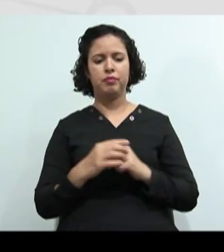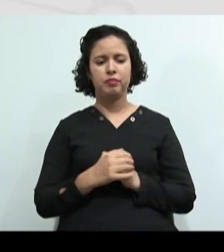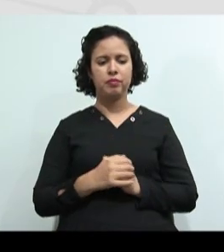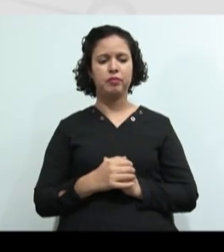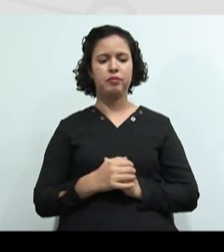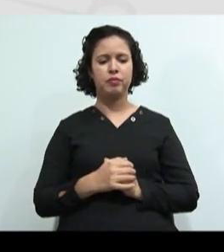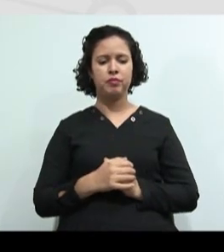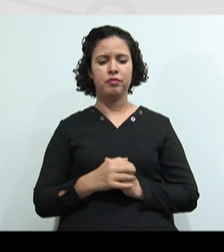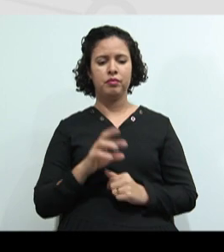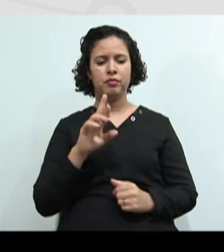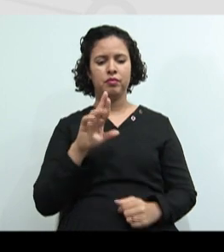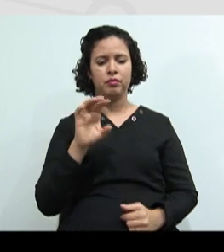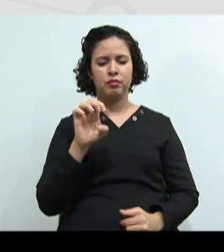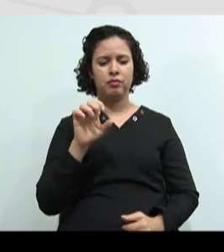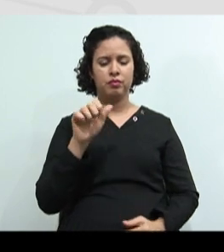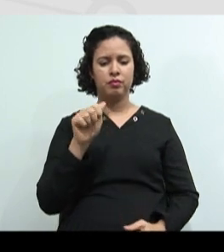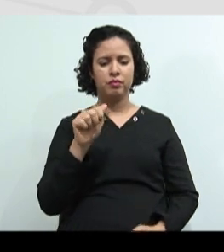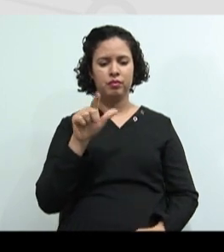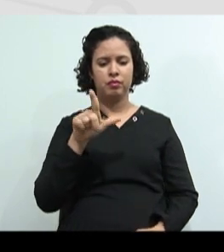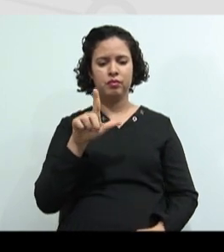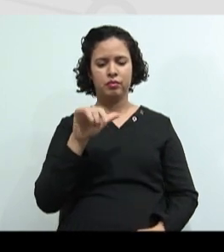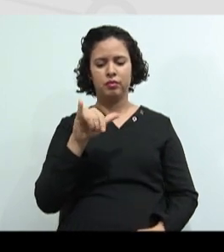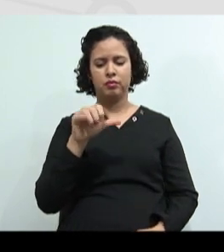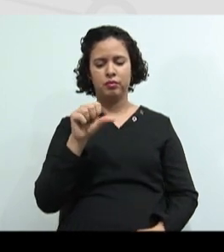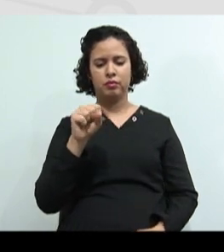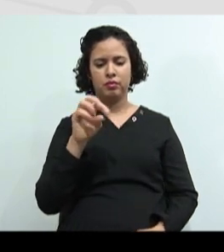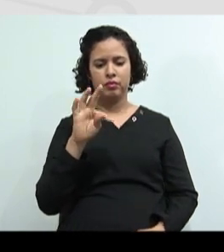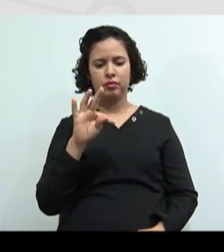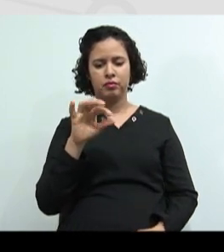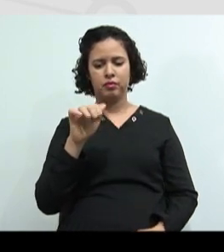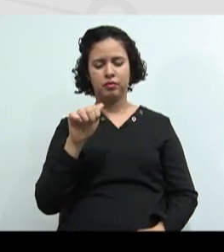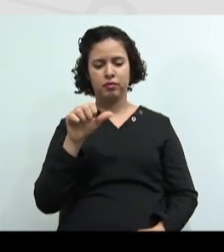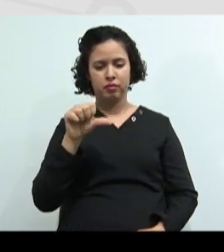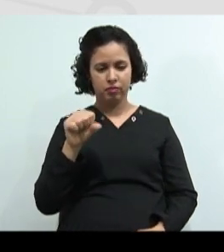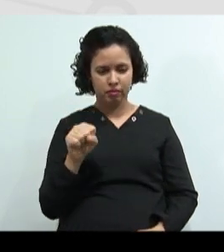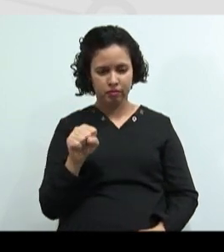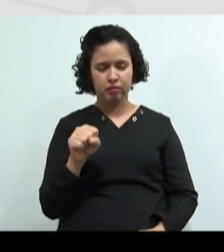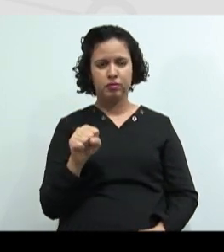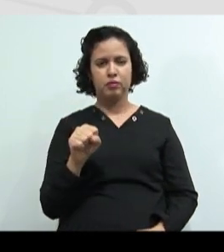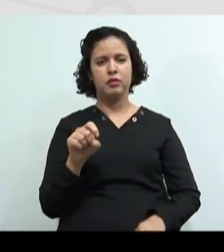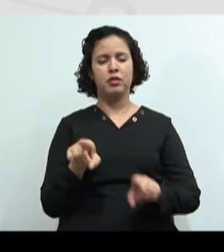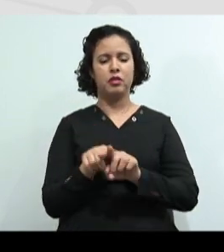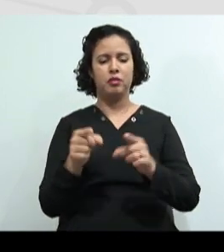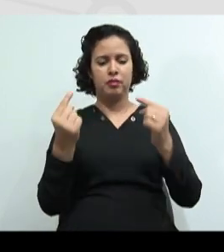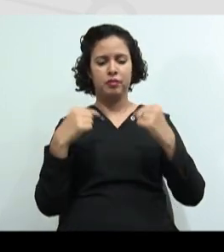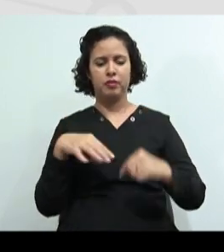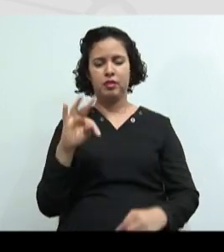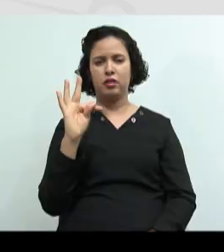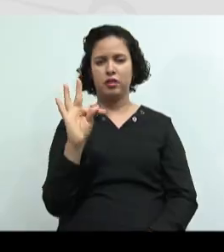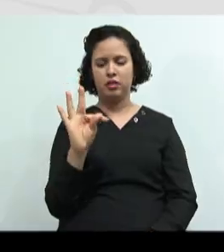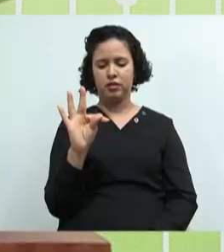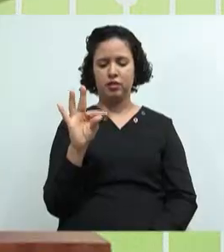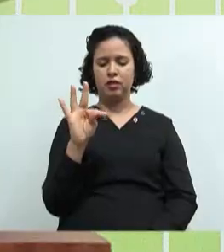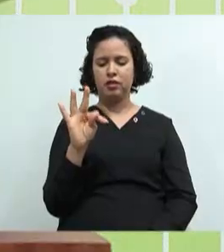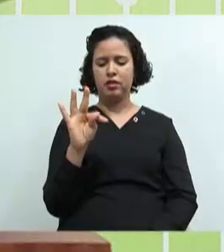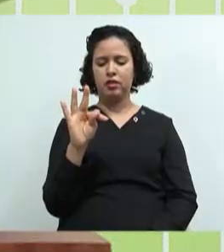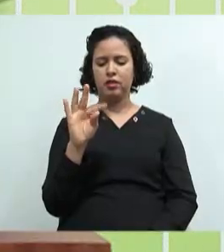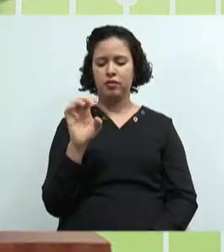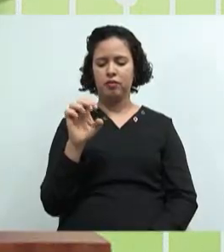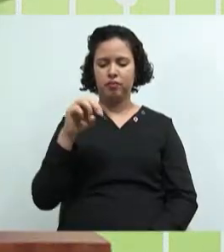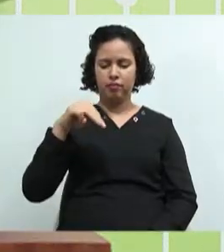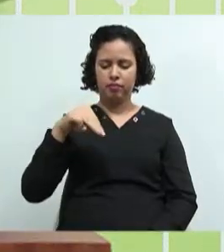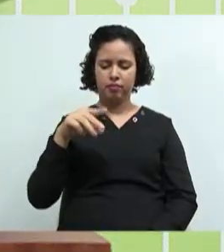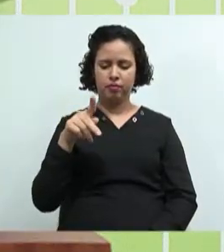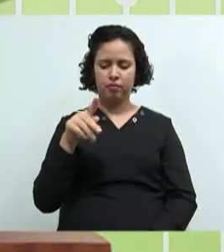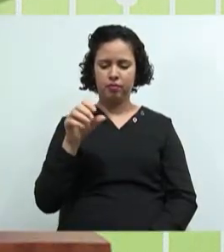As metas precisam ser realistas e também temporais. Volta aqui para mim. Tua meta, ela